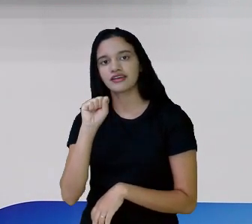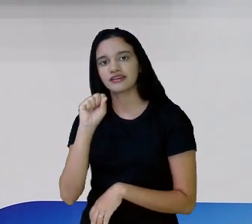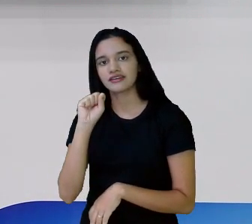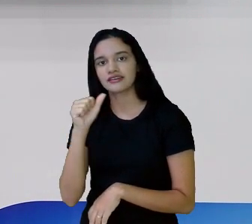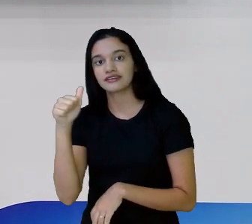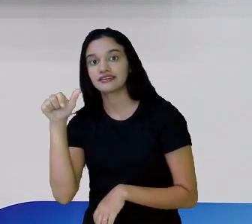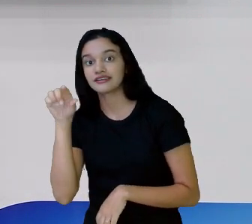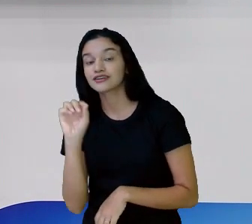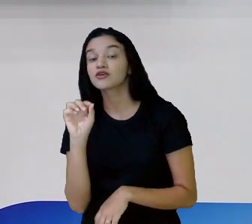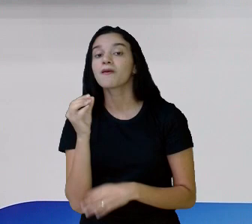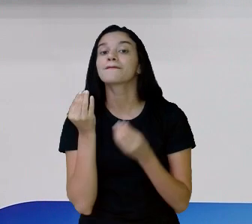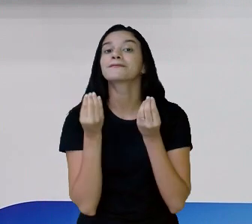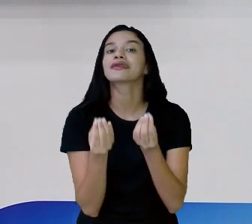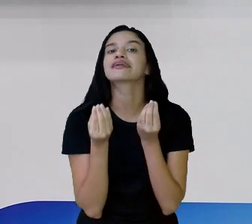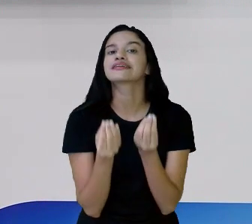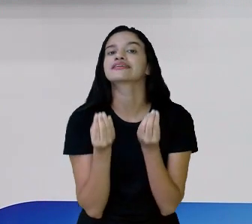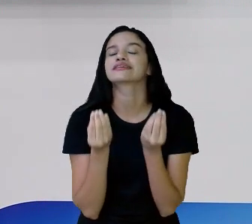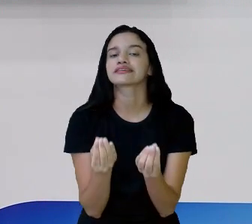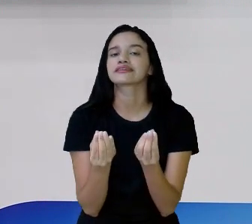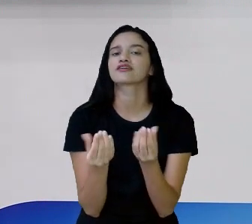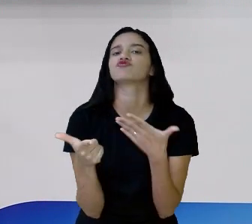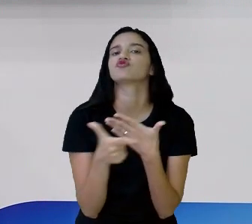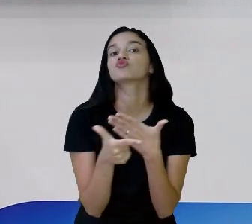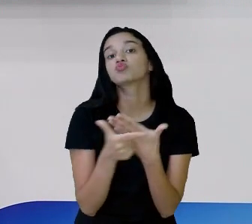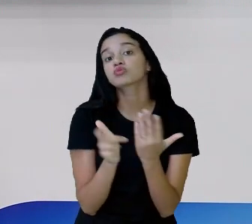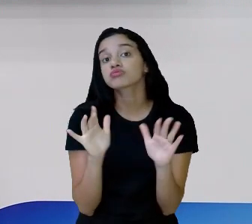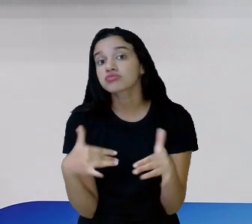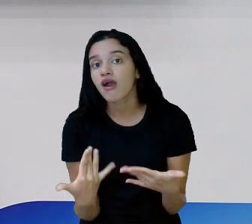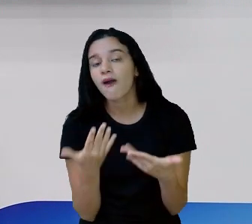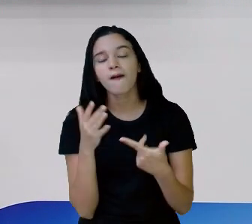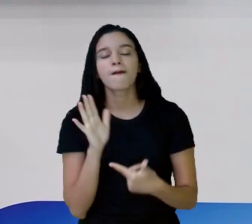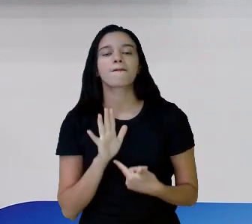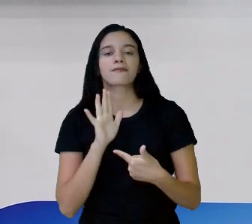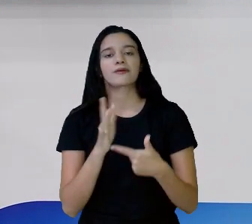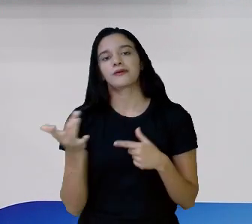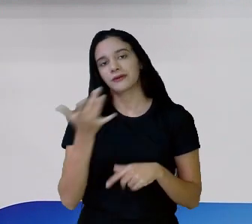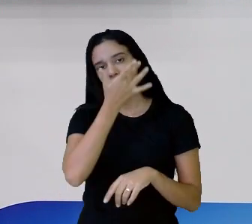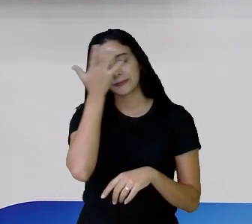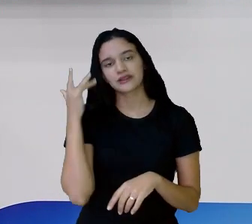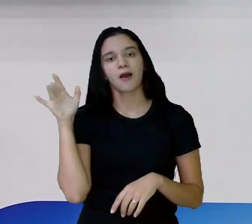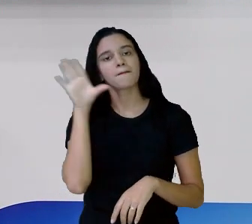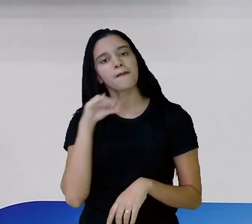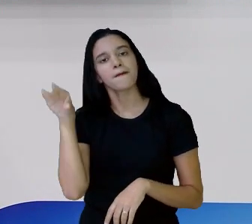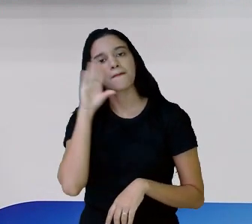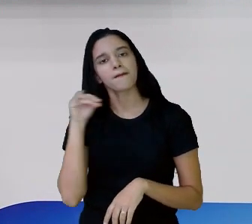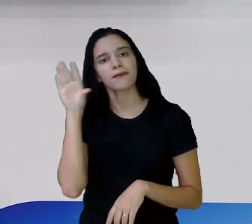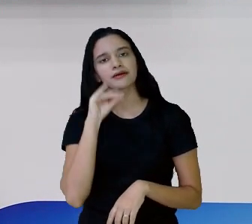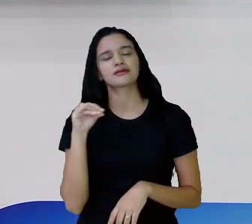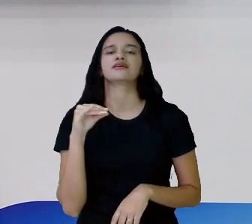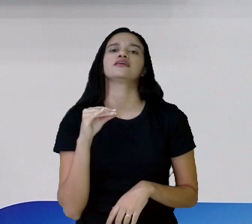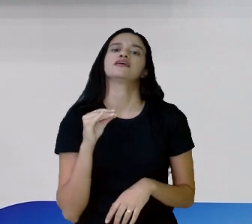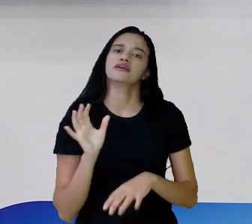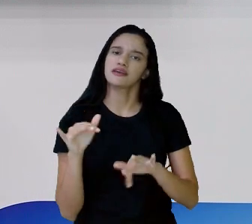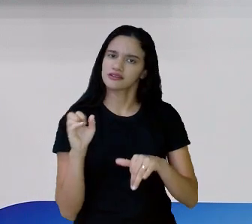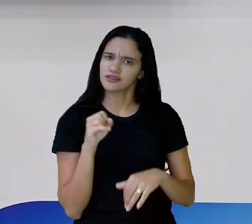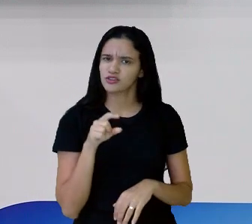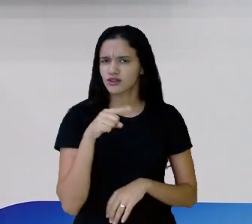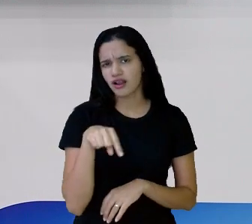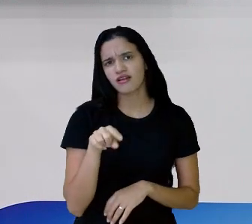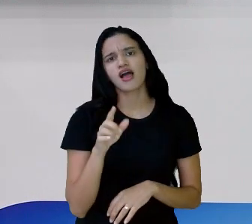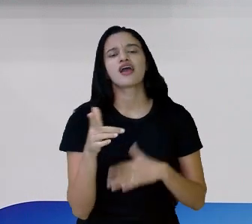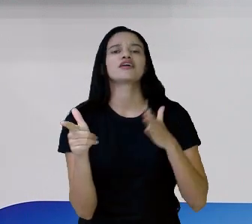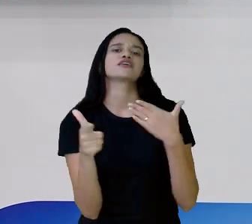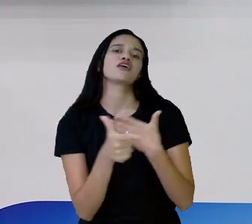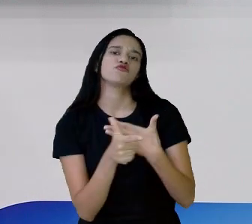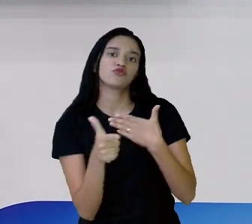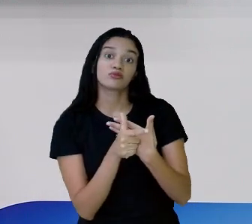travessão. Para que ele serve, professora? Para indicar que alguém está falando. Ah, não, professora, a senhora disse que essa aí é a função